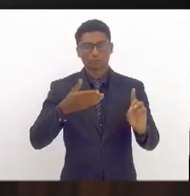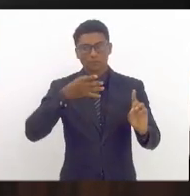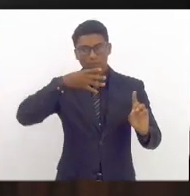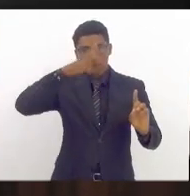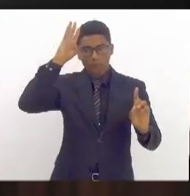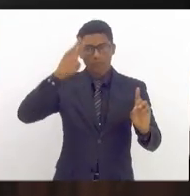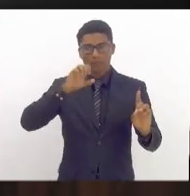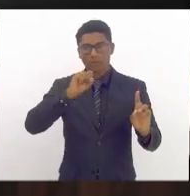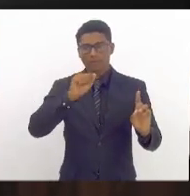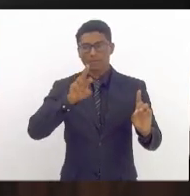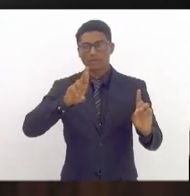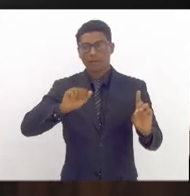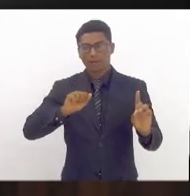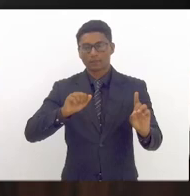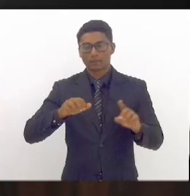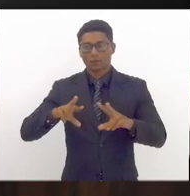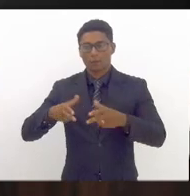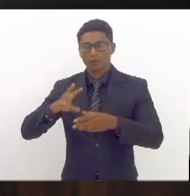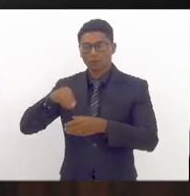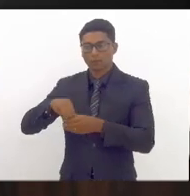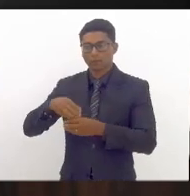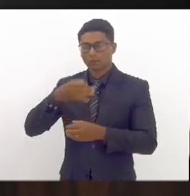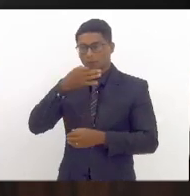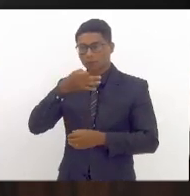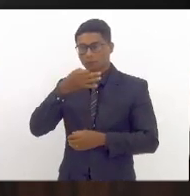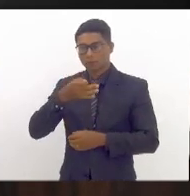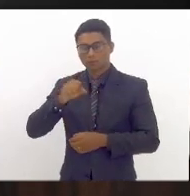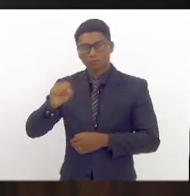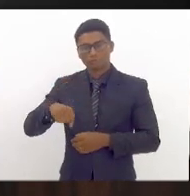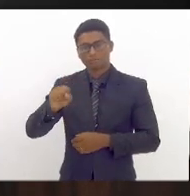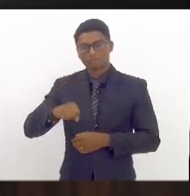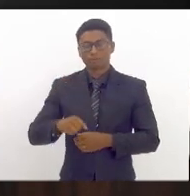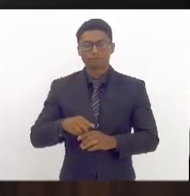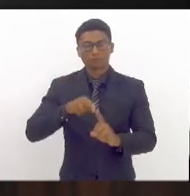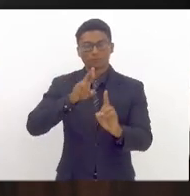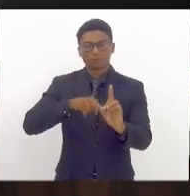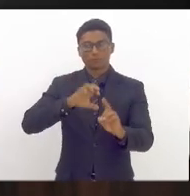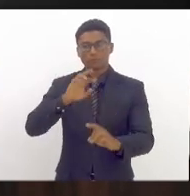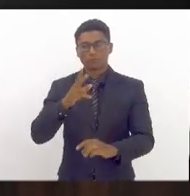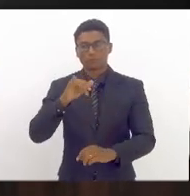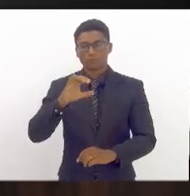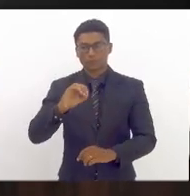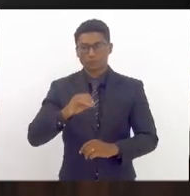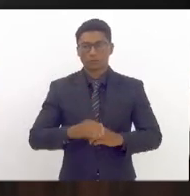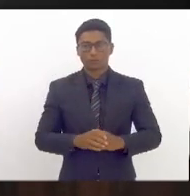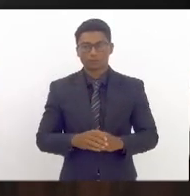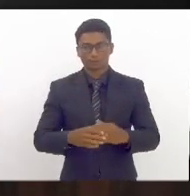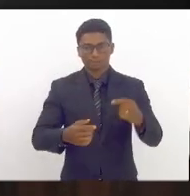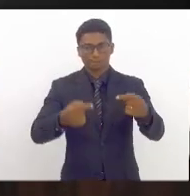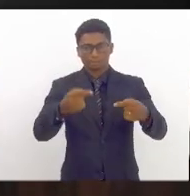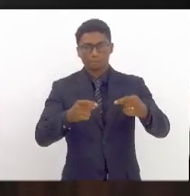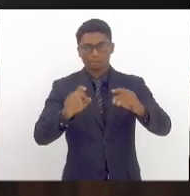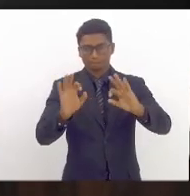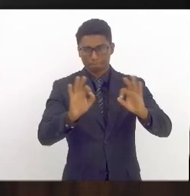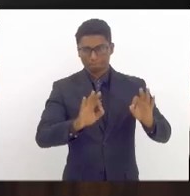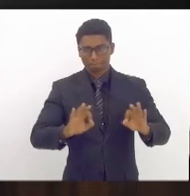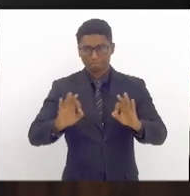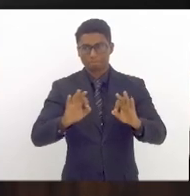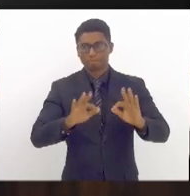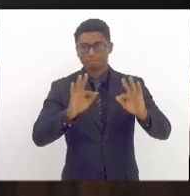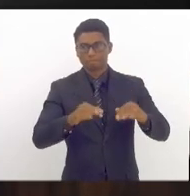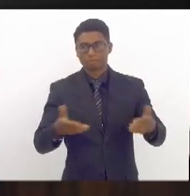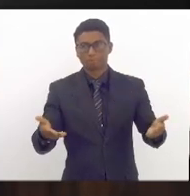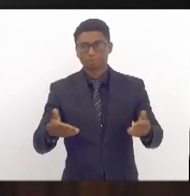Dias. Pareceres da comissão de normas internas e proposição externa favorável. Relator, deputado Chico Machado. Em discussão, não havendo que queira discutir,